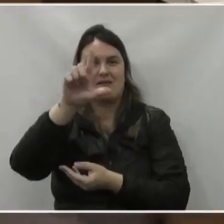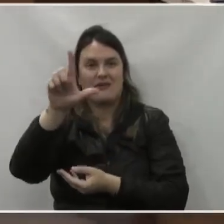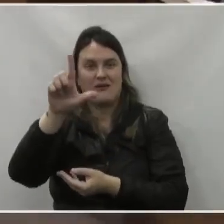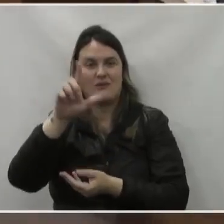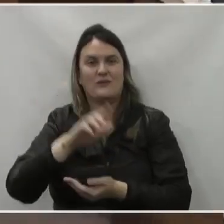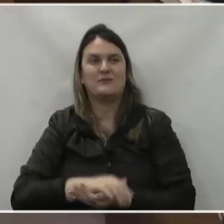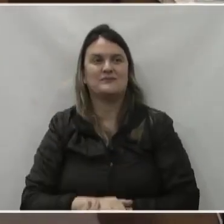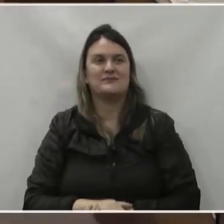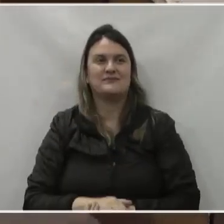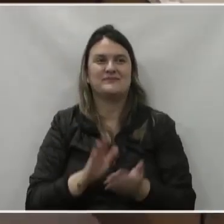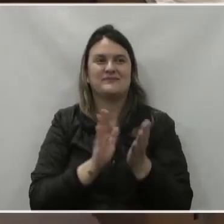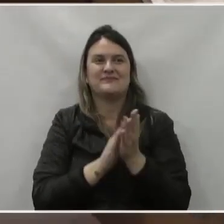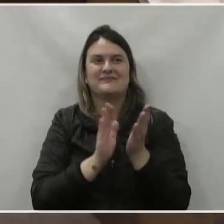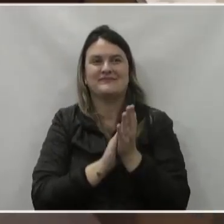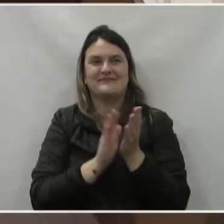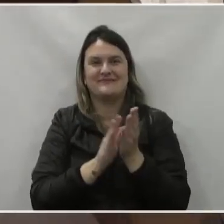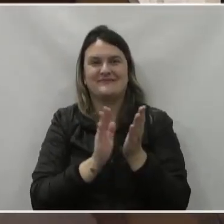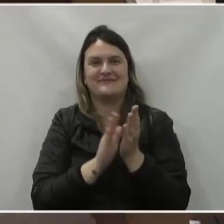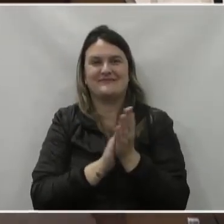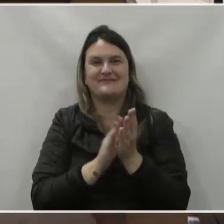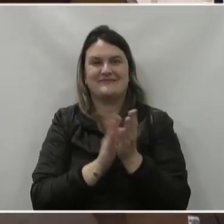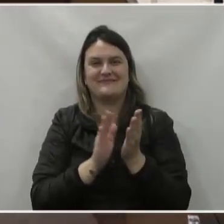Ramos Burati.